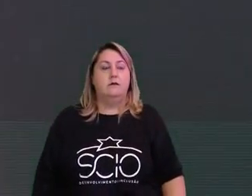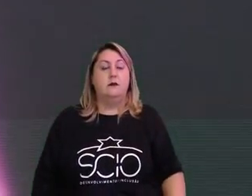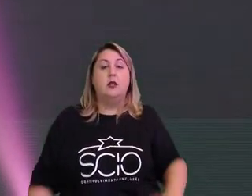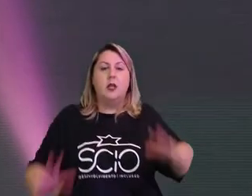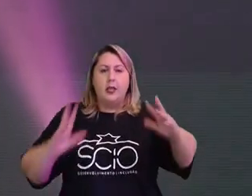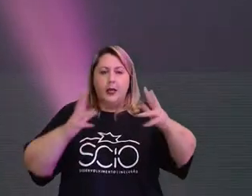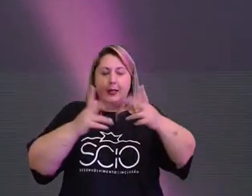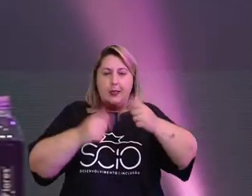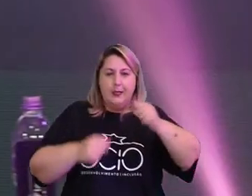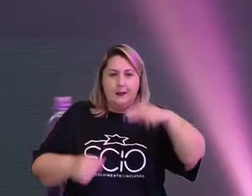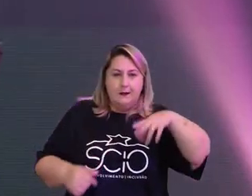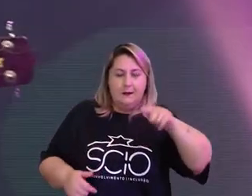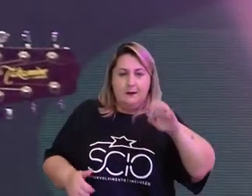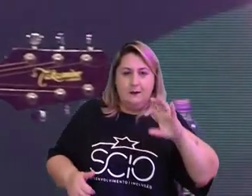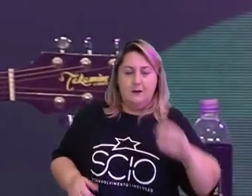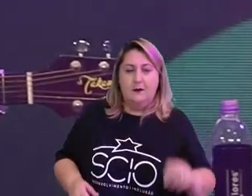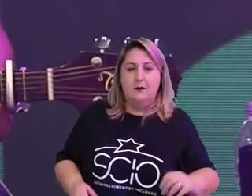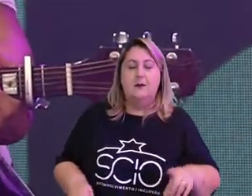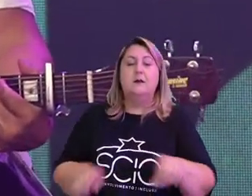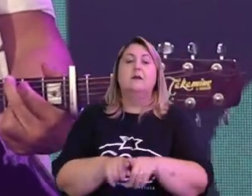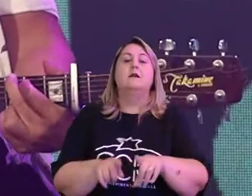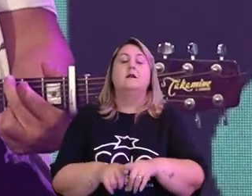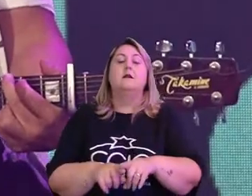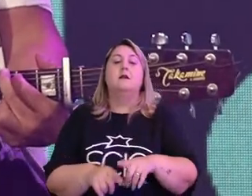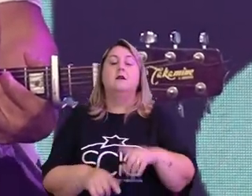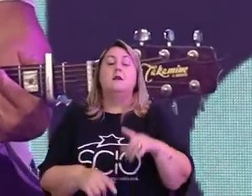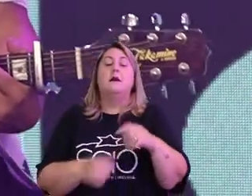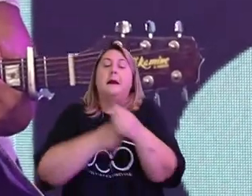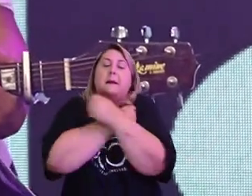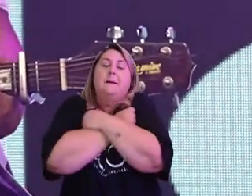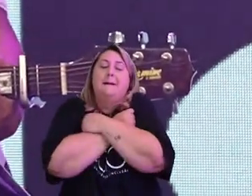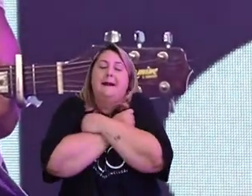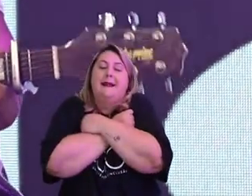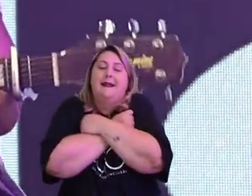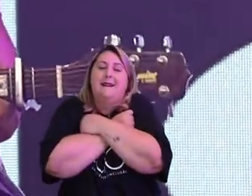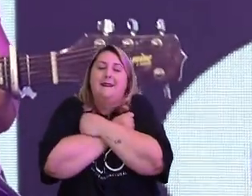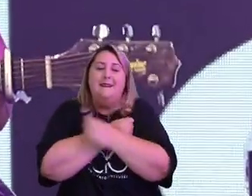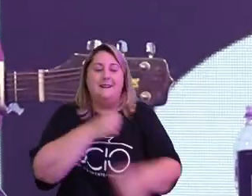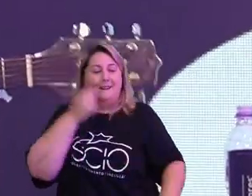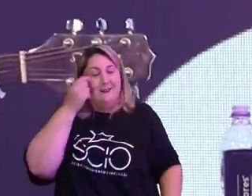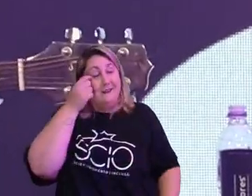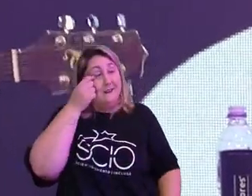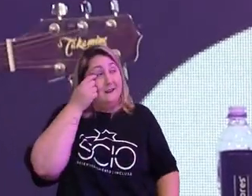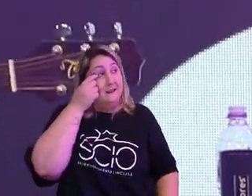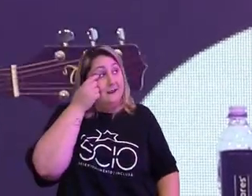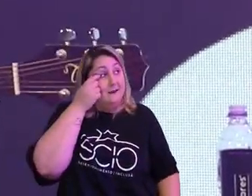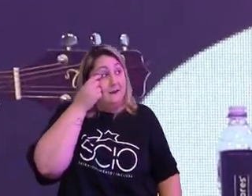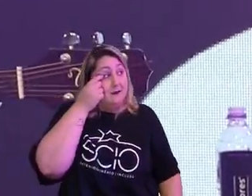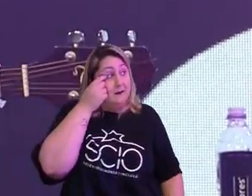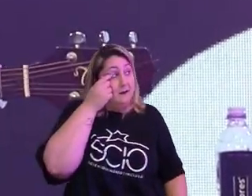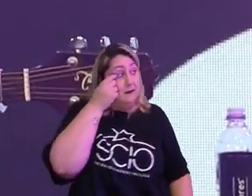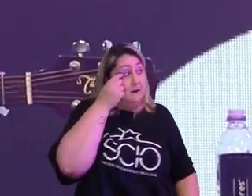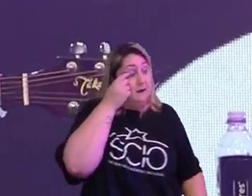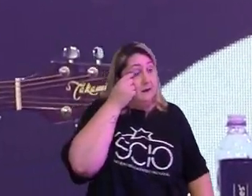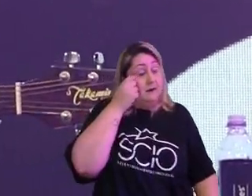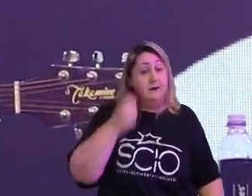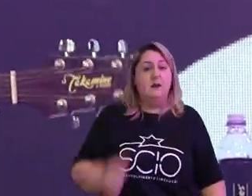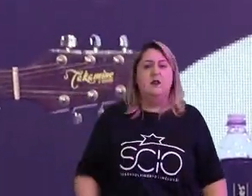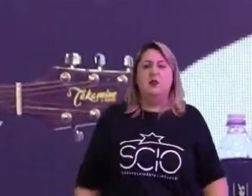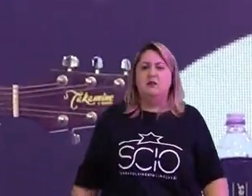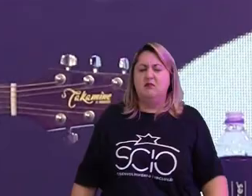essa galera aí, Ângelo. E também para o Luiz. Luiz, aquele abraço para você aí. Valeu, tamo junto. Eu já